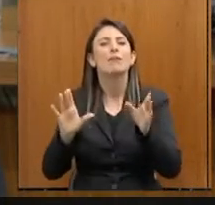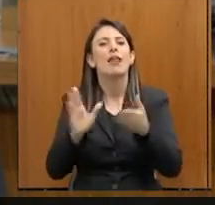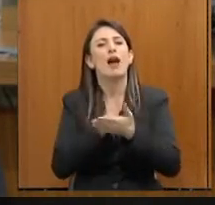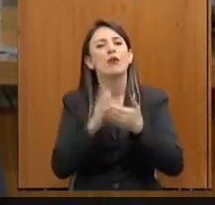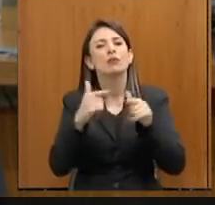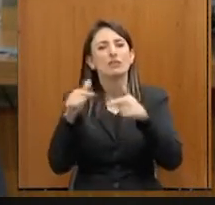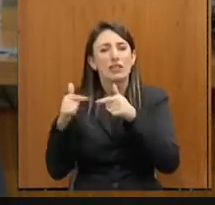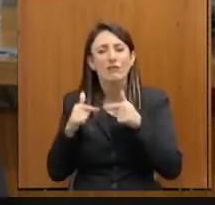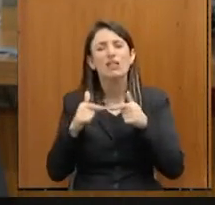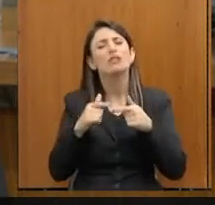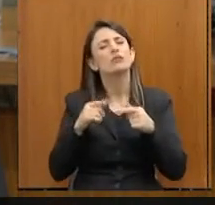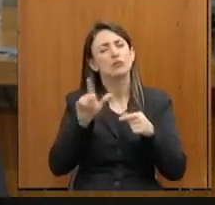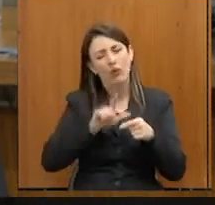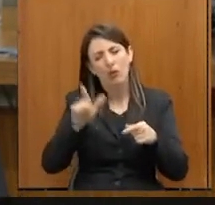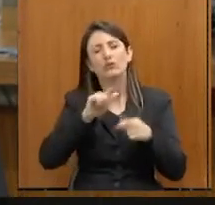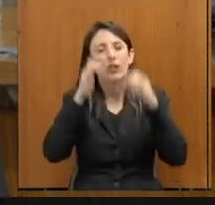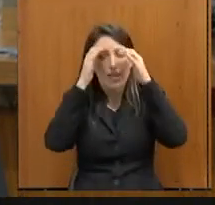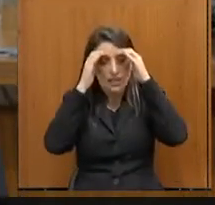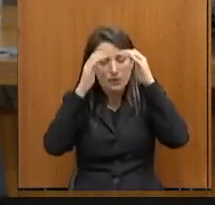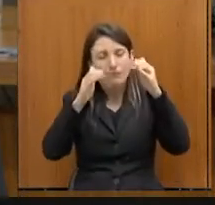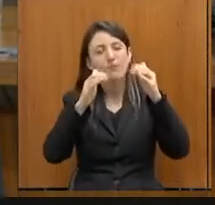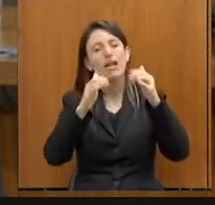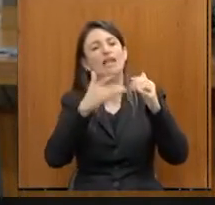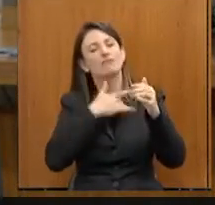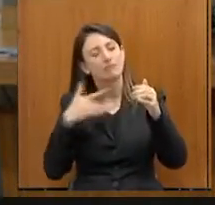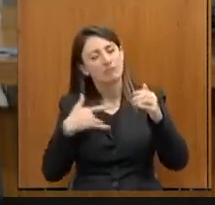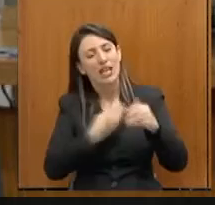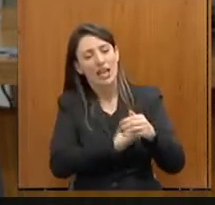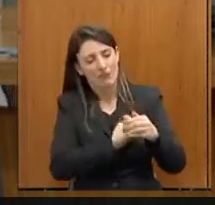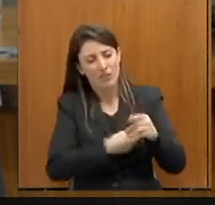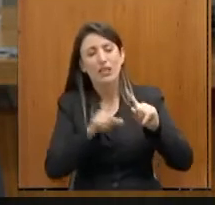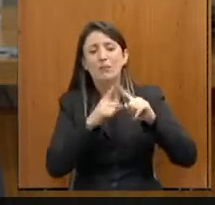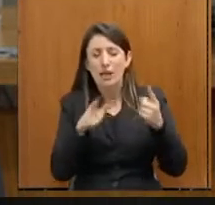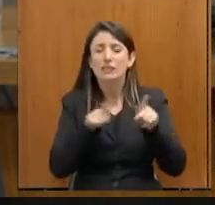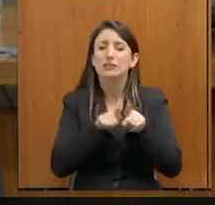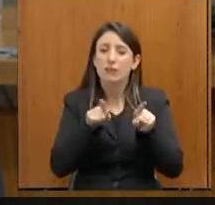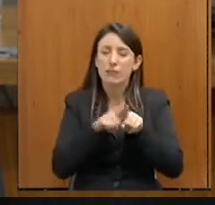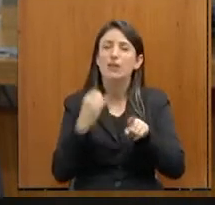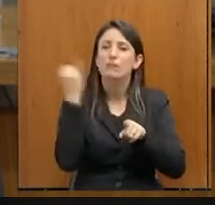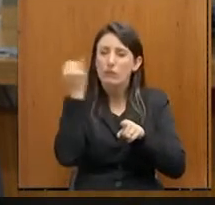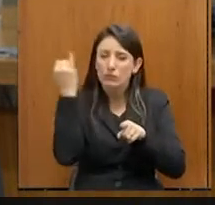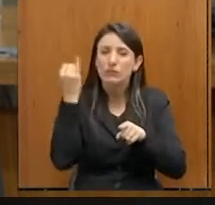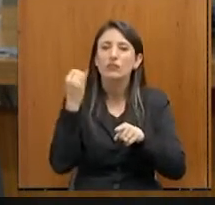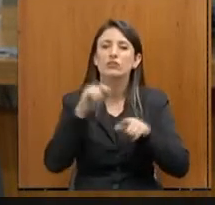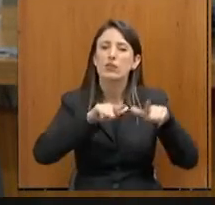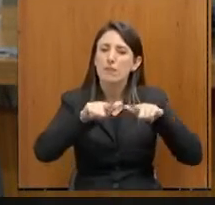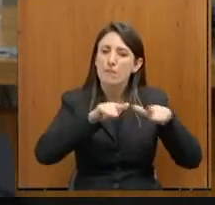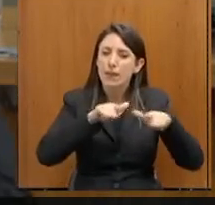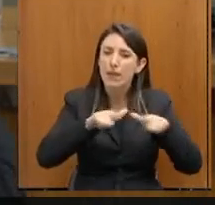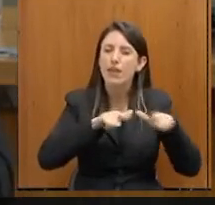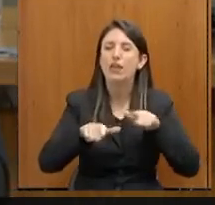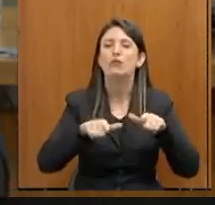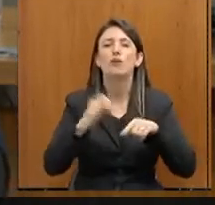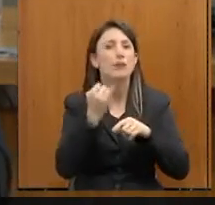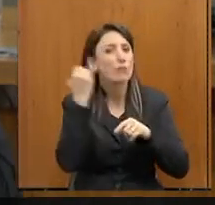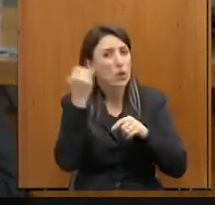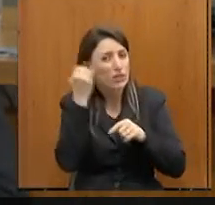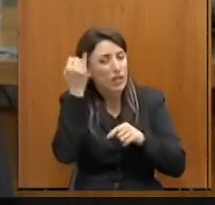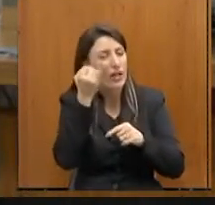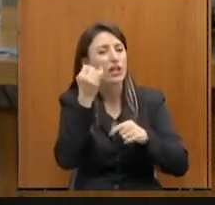a vida mas que a gente possa preservar empregos em preservar o nossos empreendedores